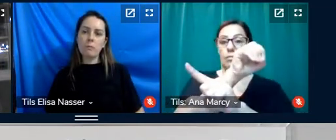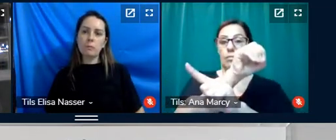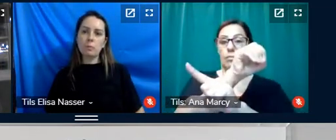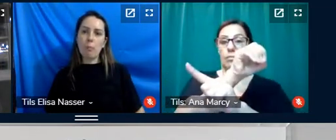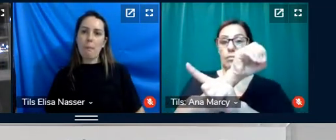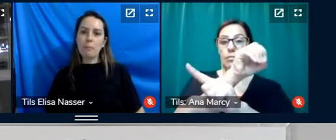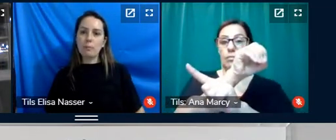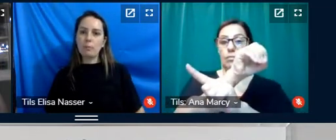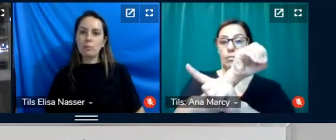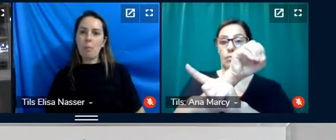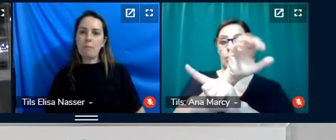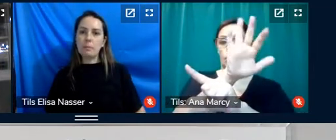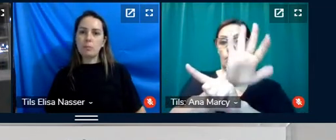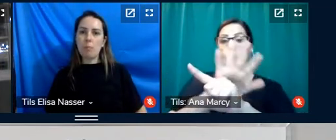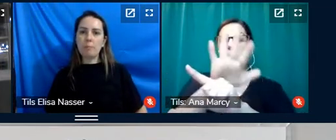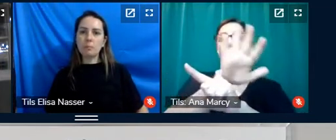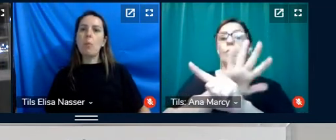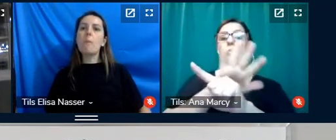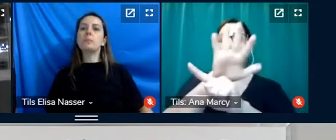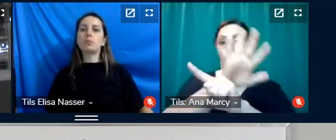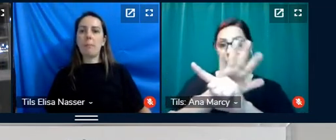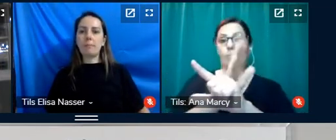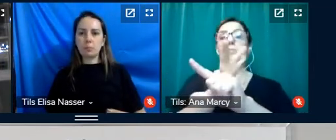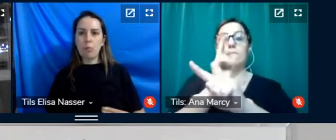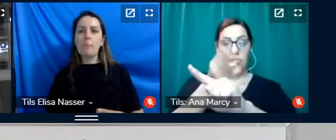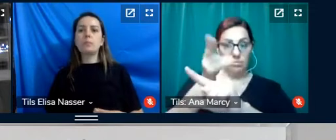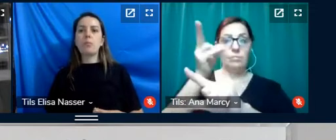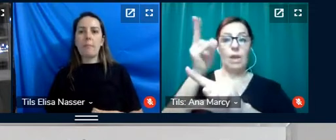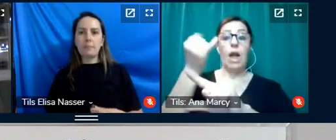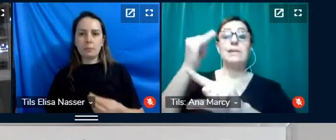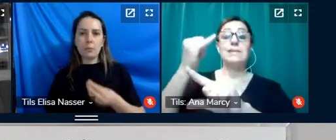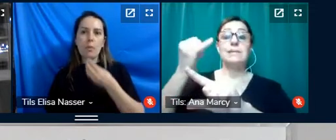aqui é a mesma que essa.